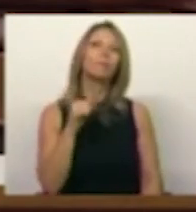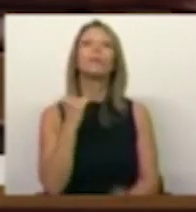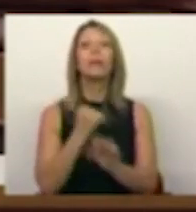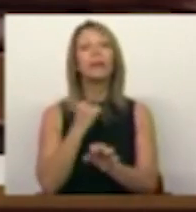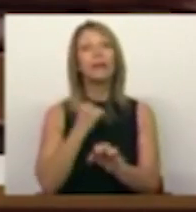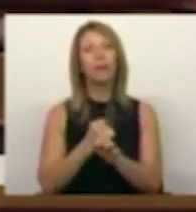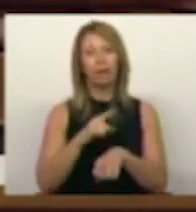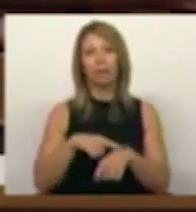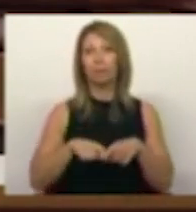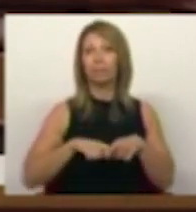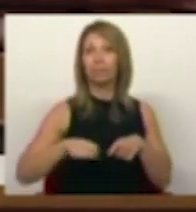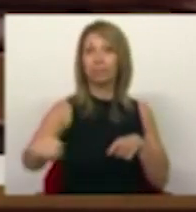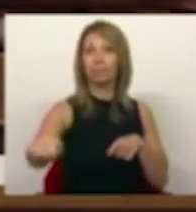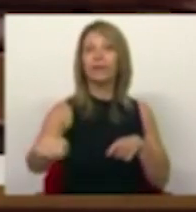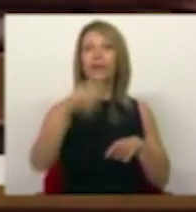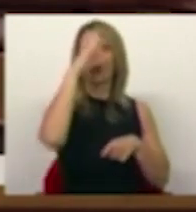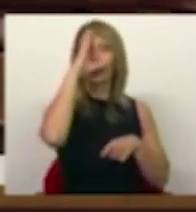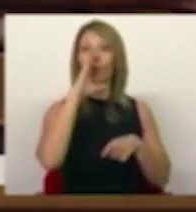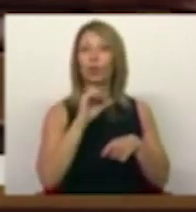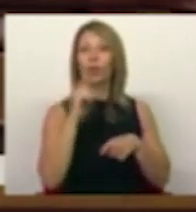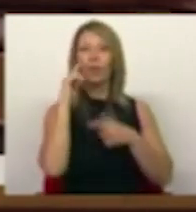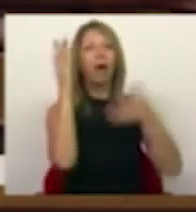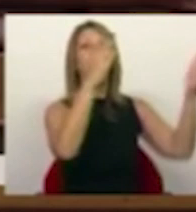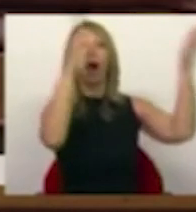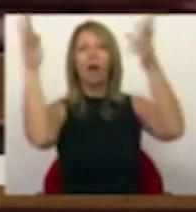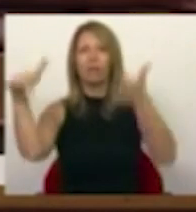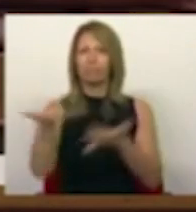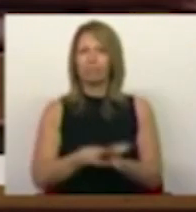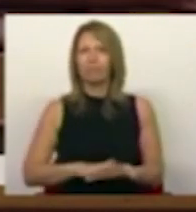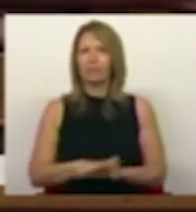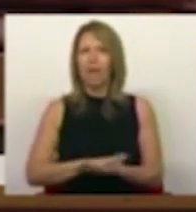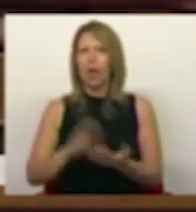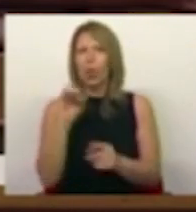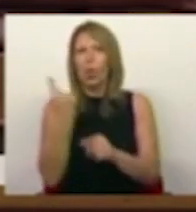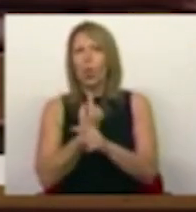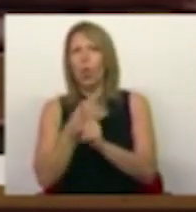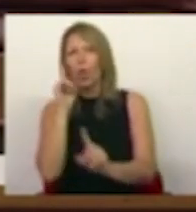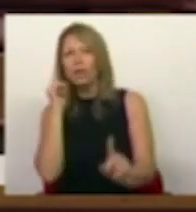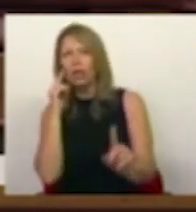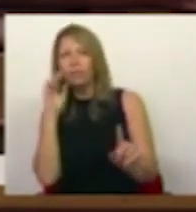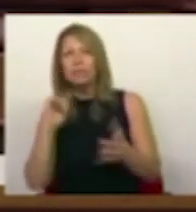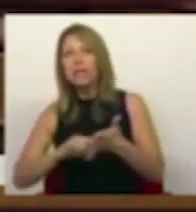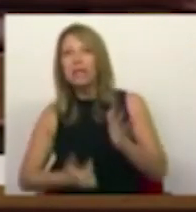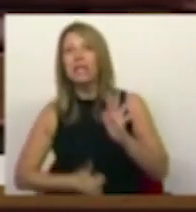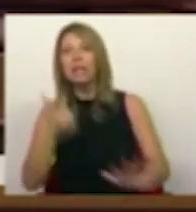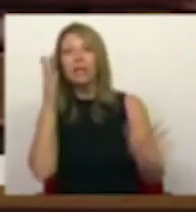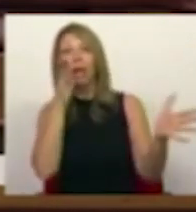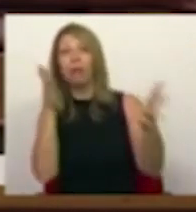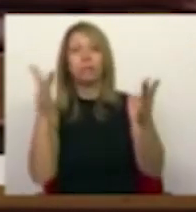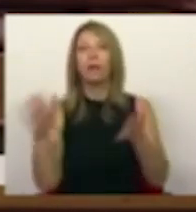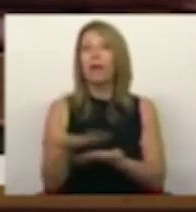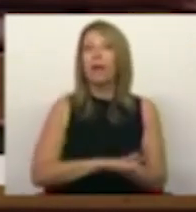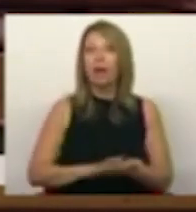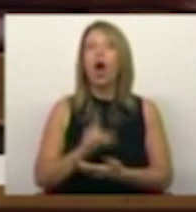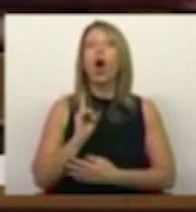trabalho legislativo não nos distraia nem desfoque daquilo que é essencial, que é a melhoria dos cuidados